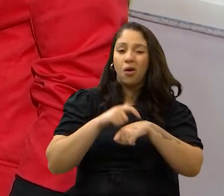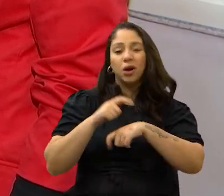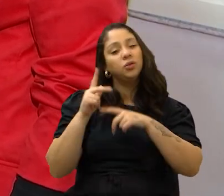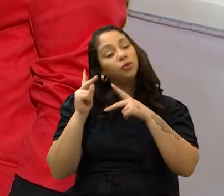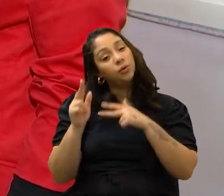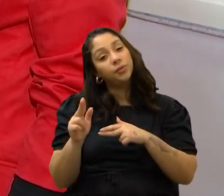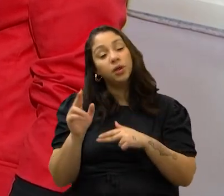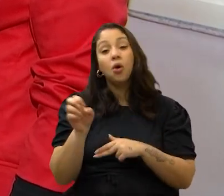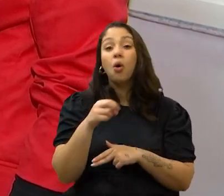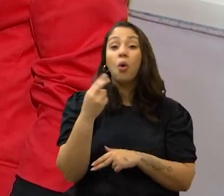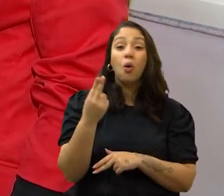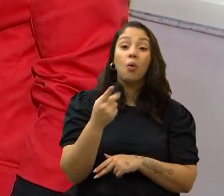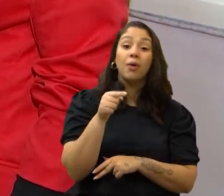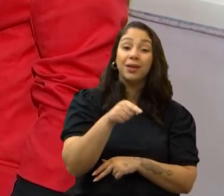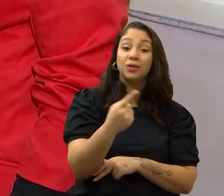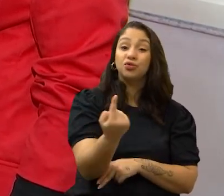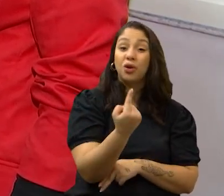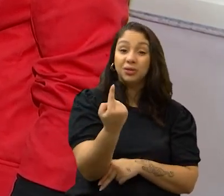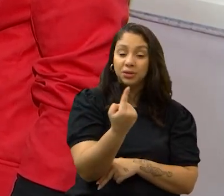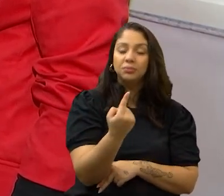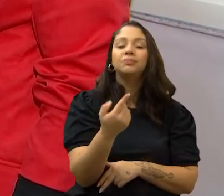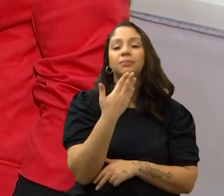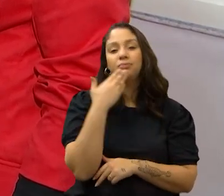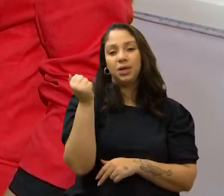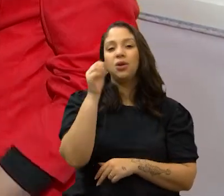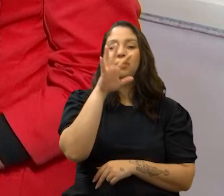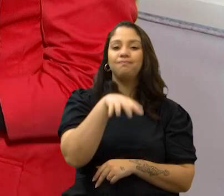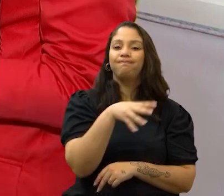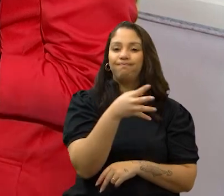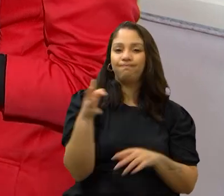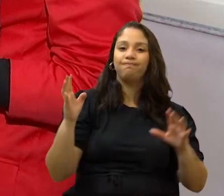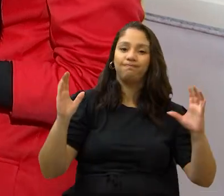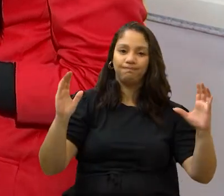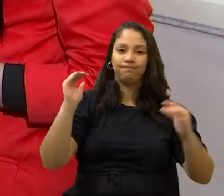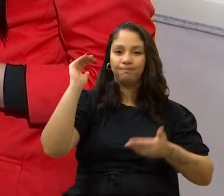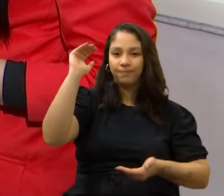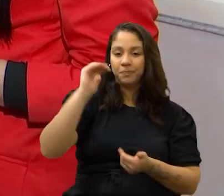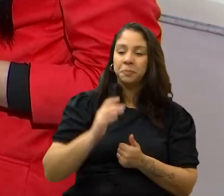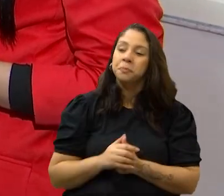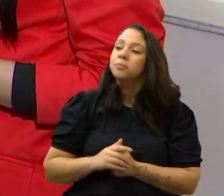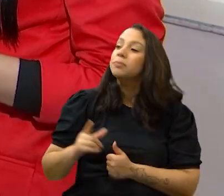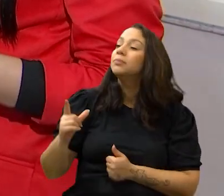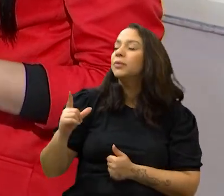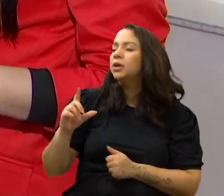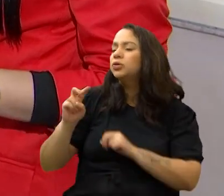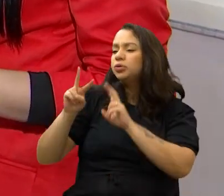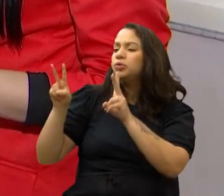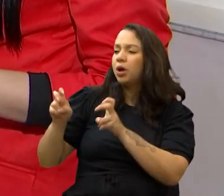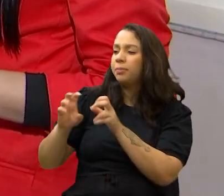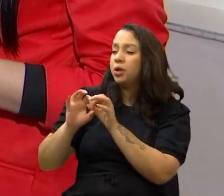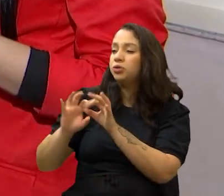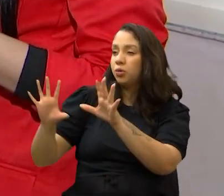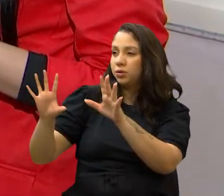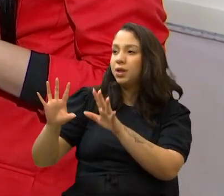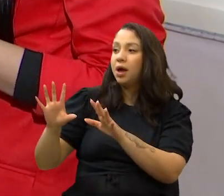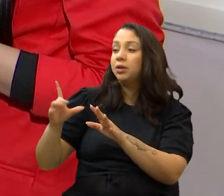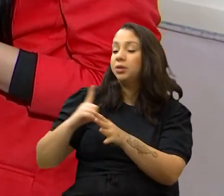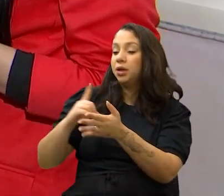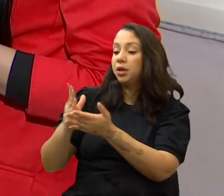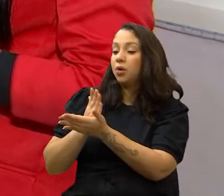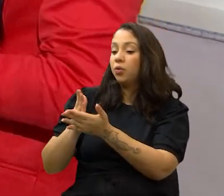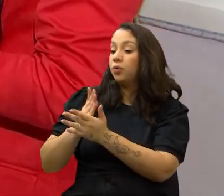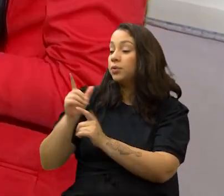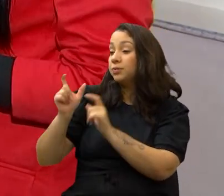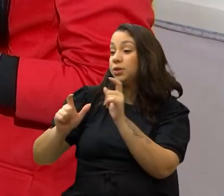casa, o mais interessante é deixar ele no viveiro ou na gaiola dele. Morgana, com relação à soltura, tem pessoas em casa que cortam